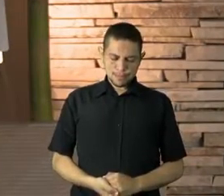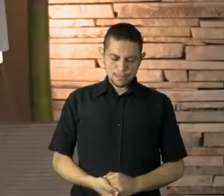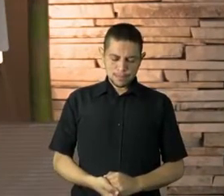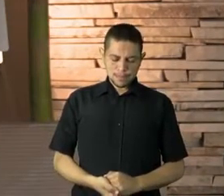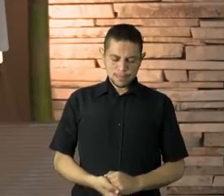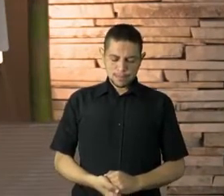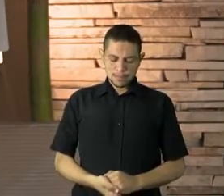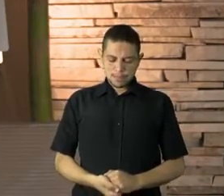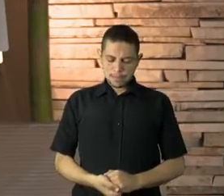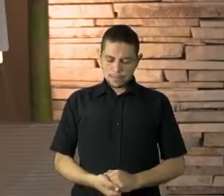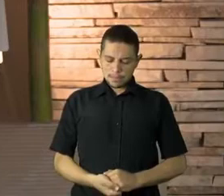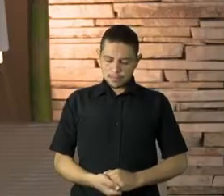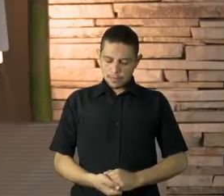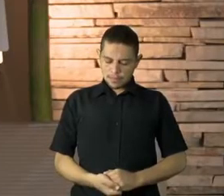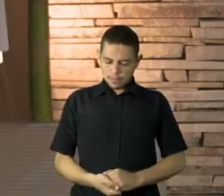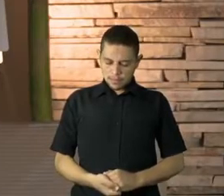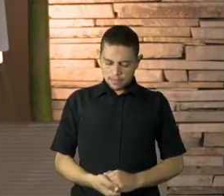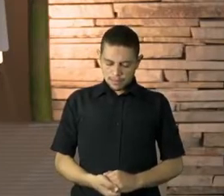É